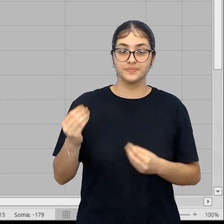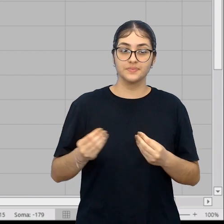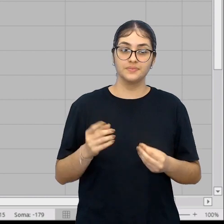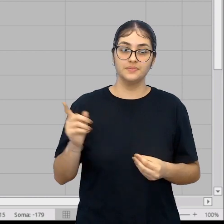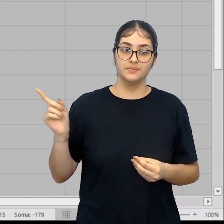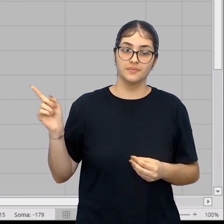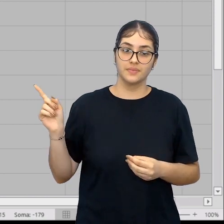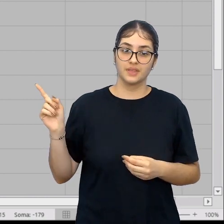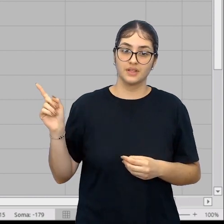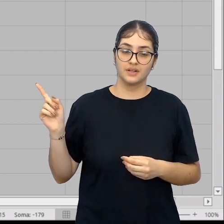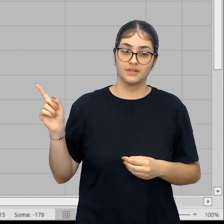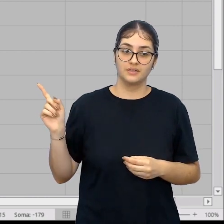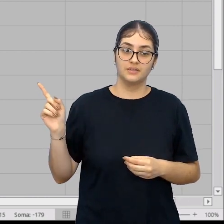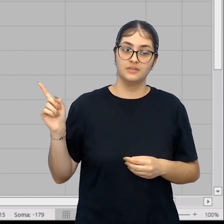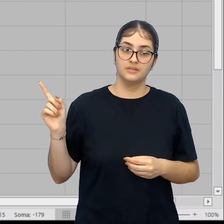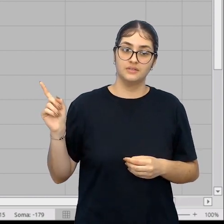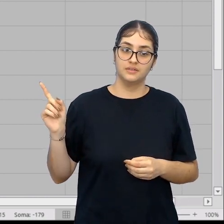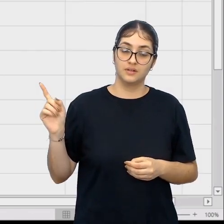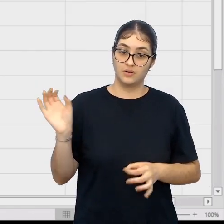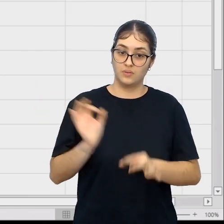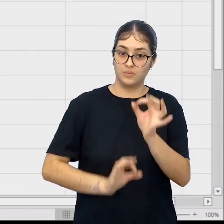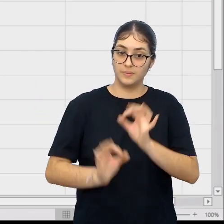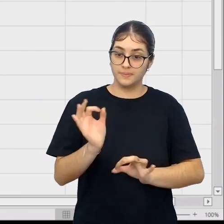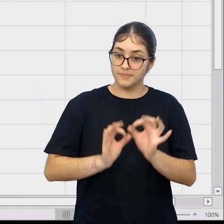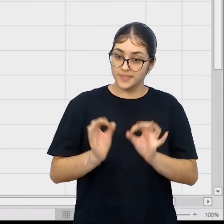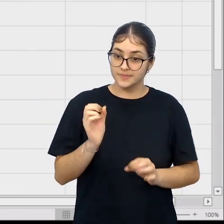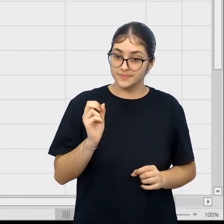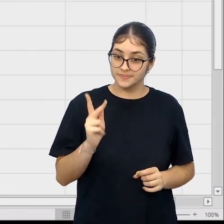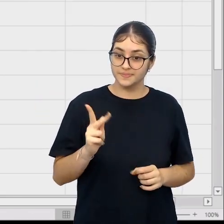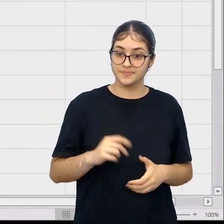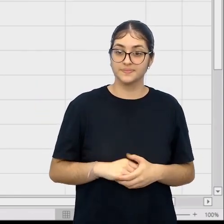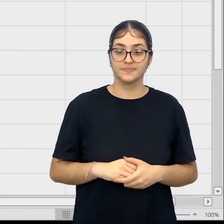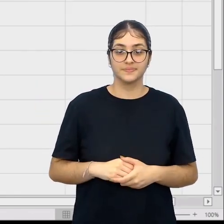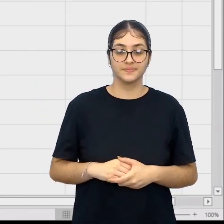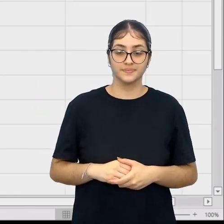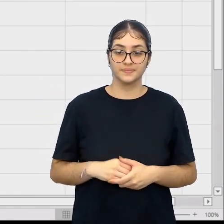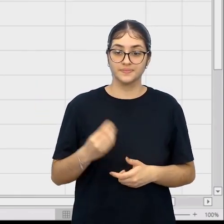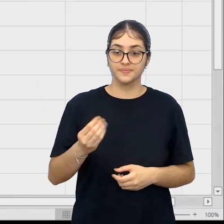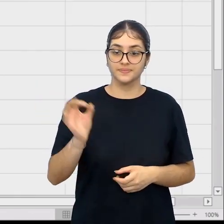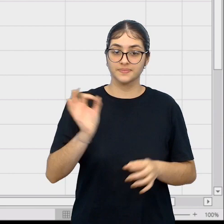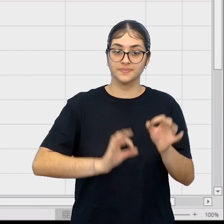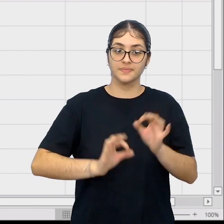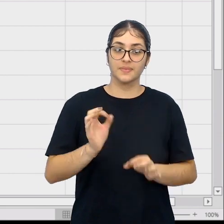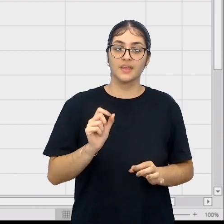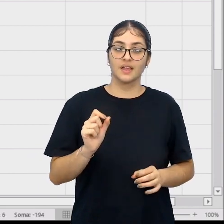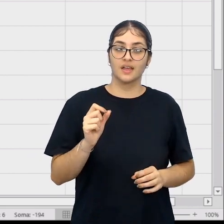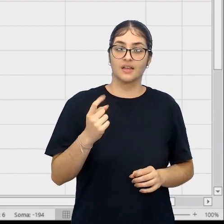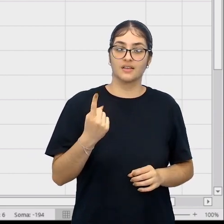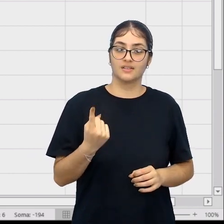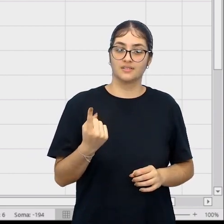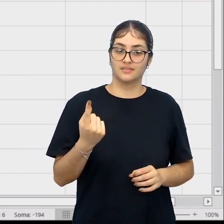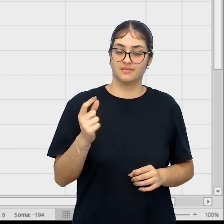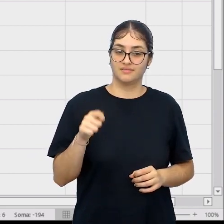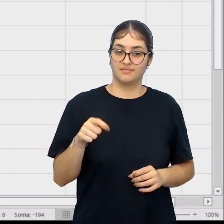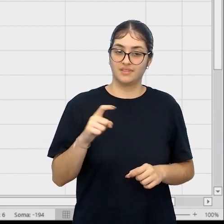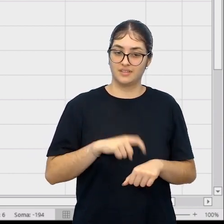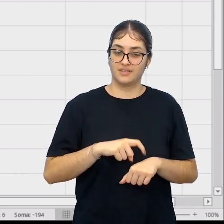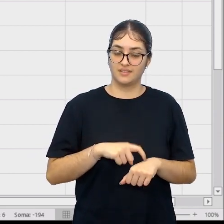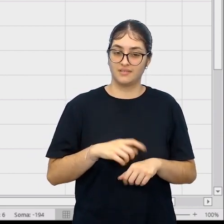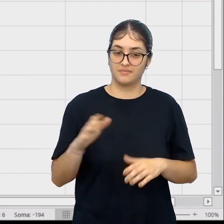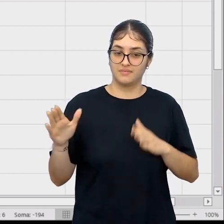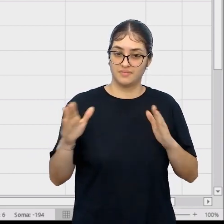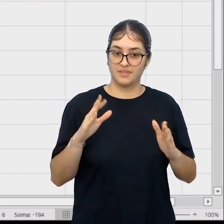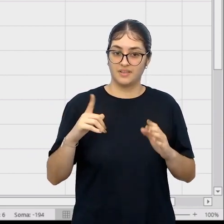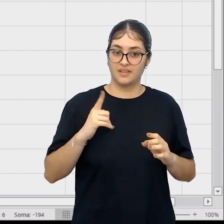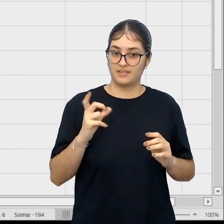centralizar tudo. Ó. Cliquei 2 vezes pra Legal. arrumar, tá bom? Boa. Deixa eu arrumar a largura aqui, ó. Tá no 19. Tem o tempo ainda aí, né, Osmar?